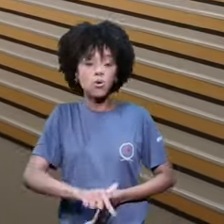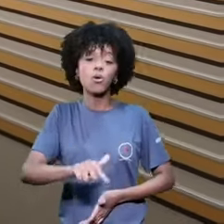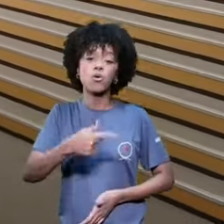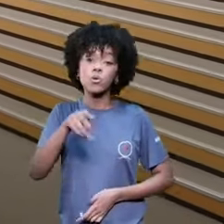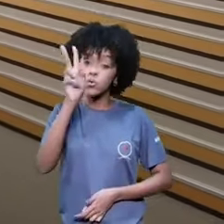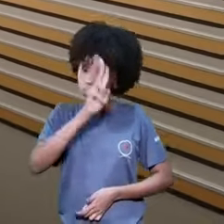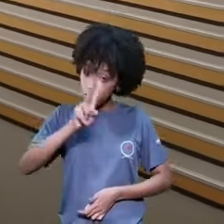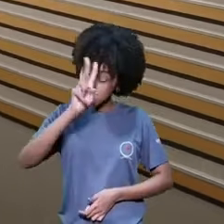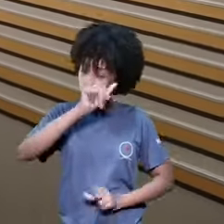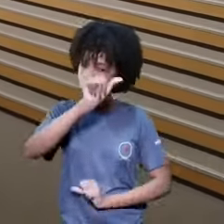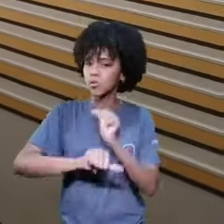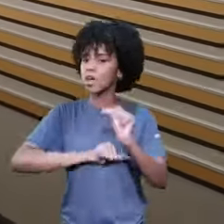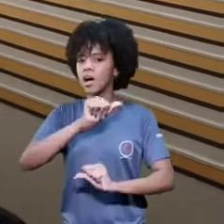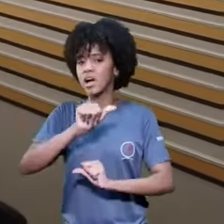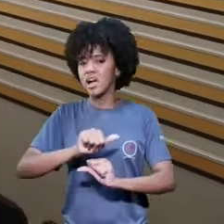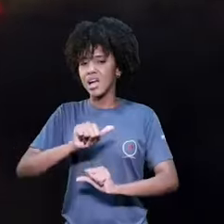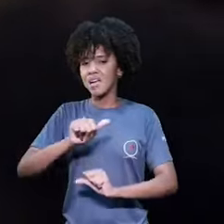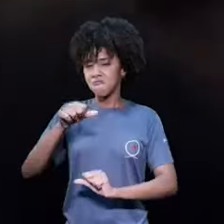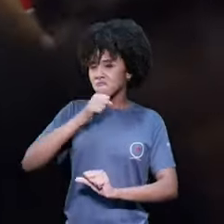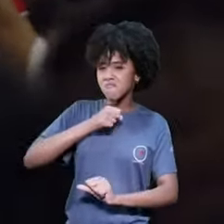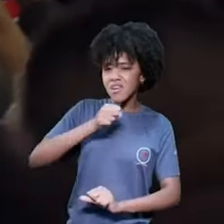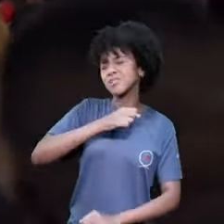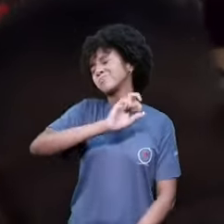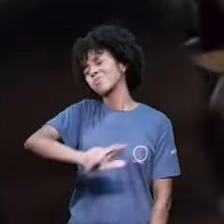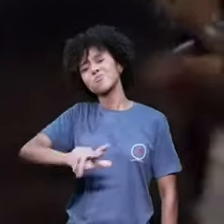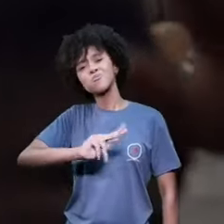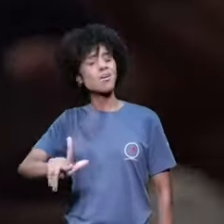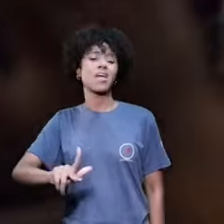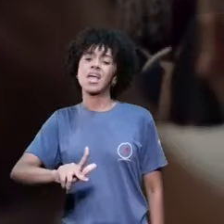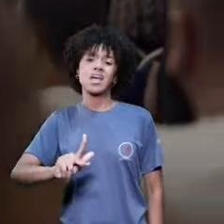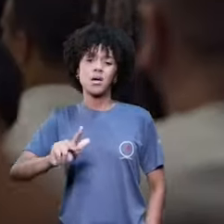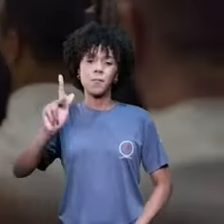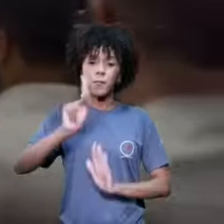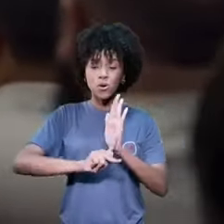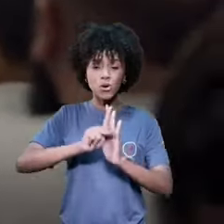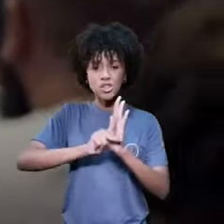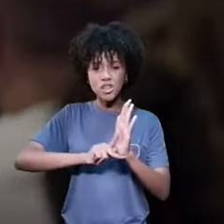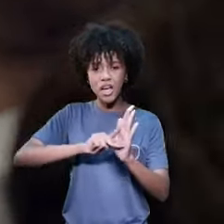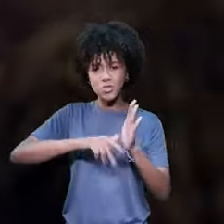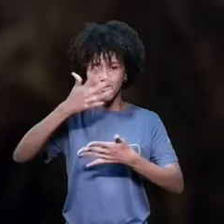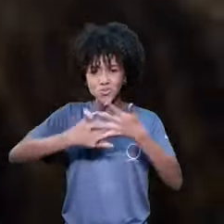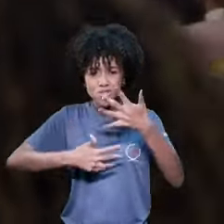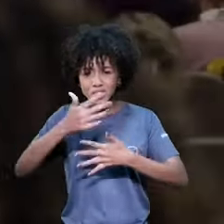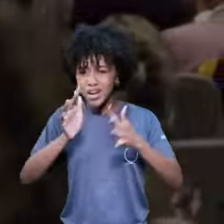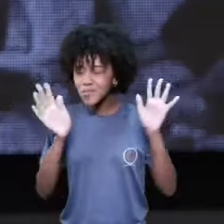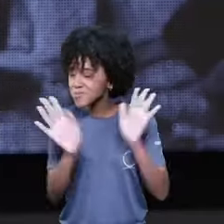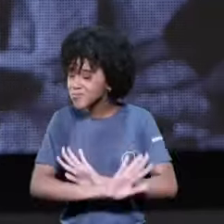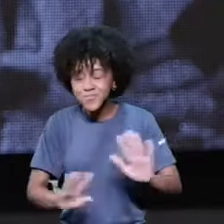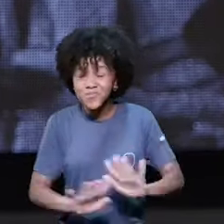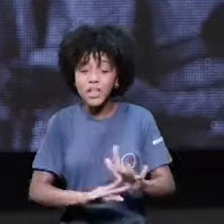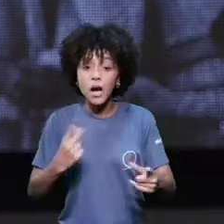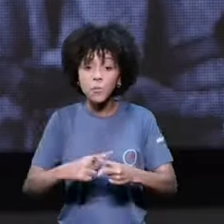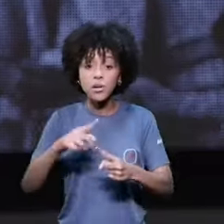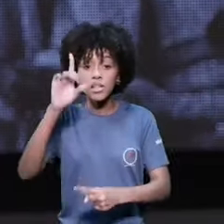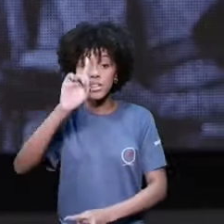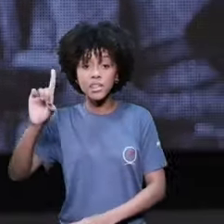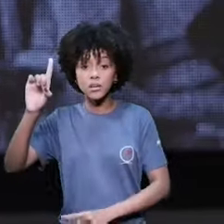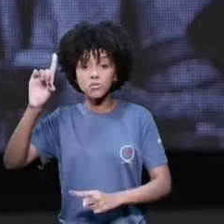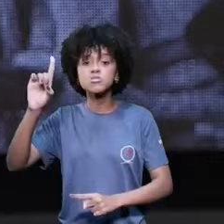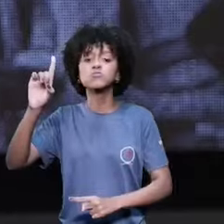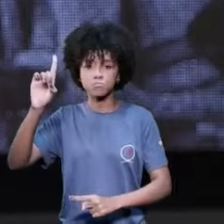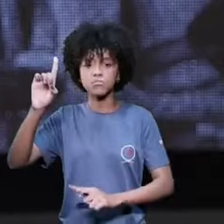Tua idade não passou, teu tempo não acabou, os teus projetos não estão falidos, porque Deus é especialista